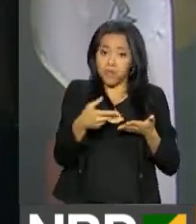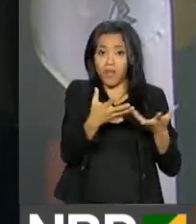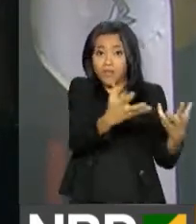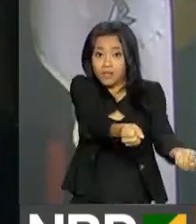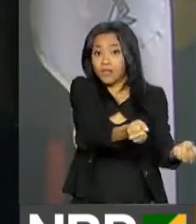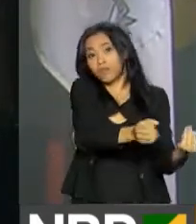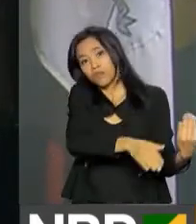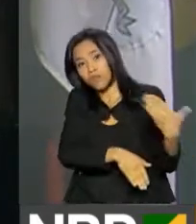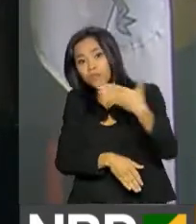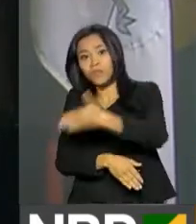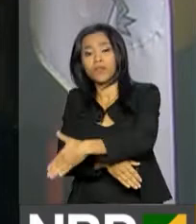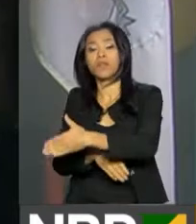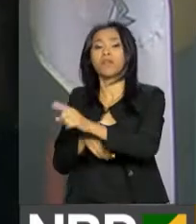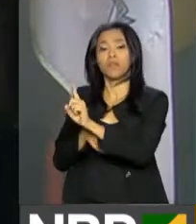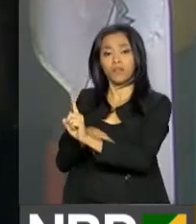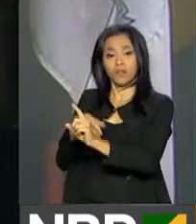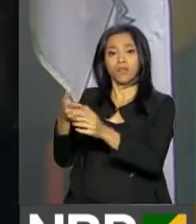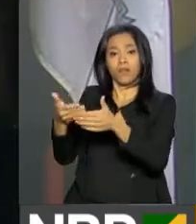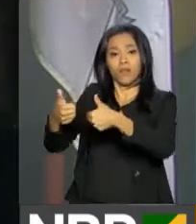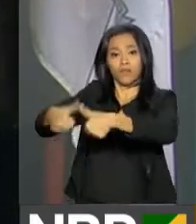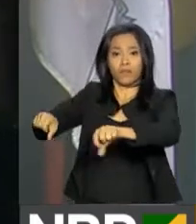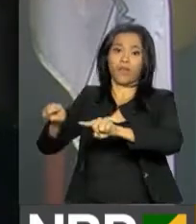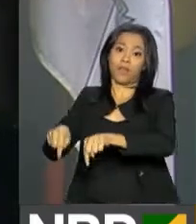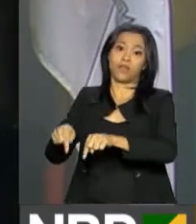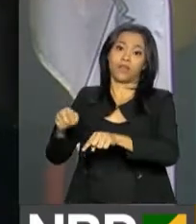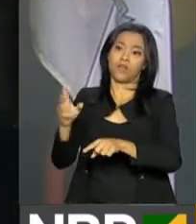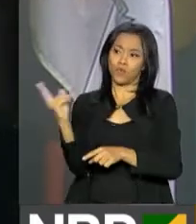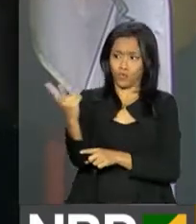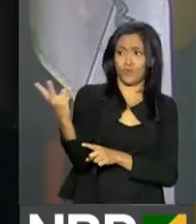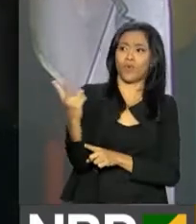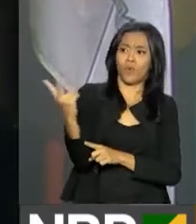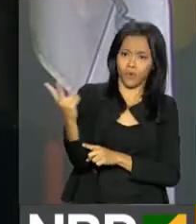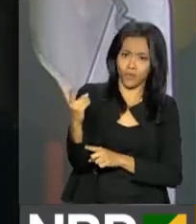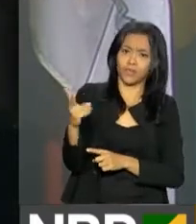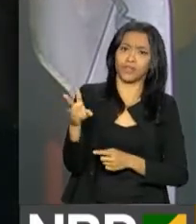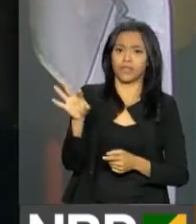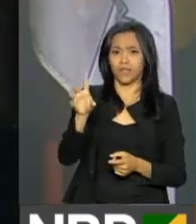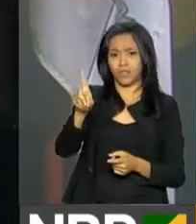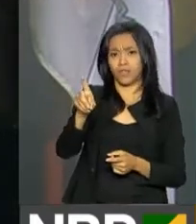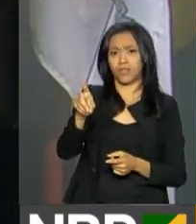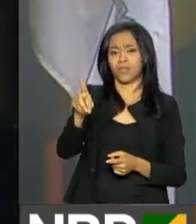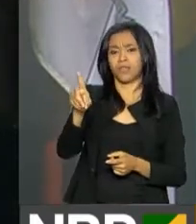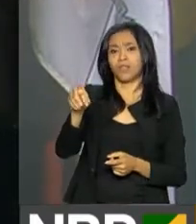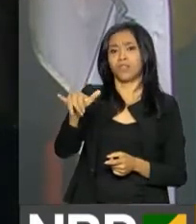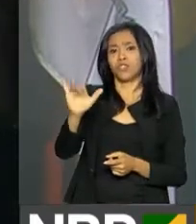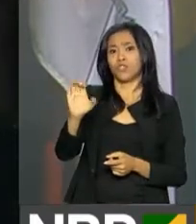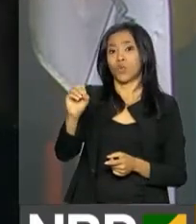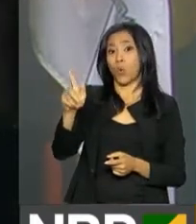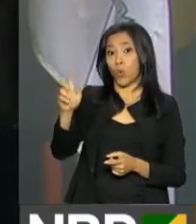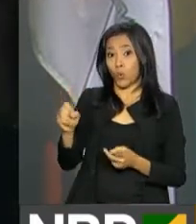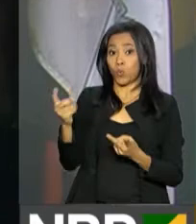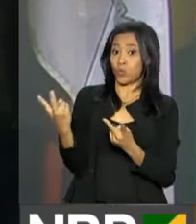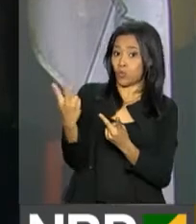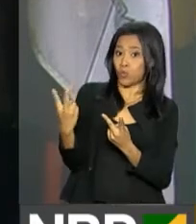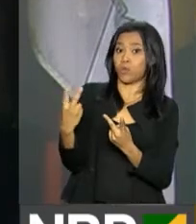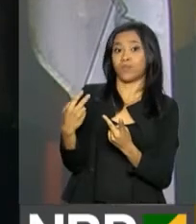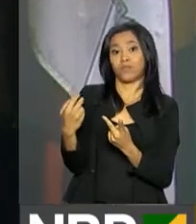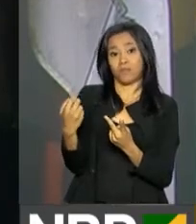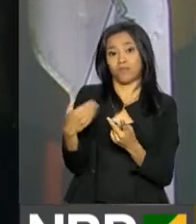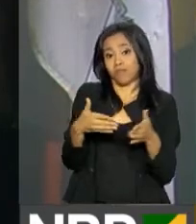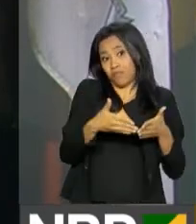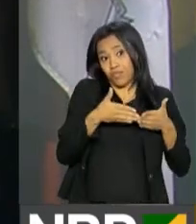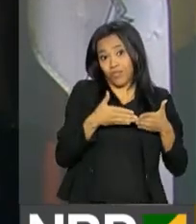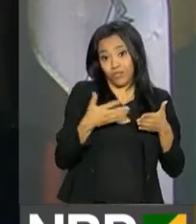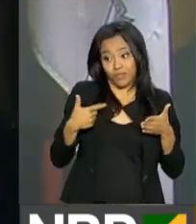ouviu paulo pelas palmas é que você é seu você jogo aliás são as duas se me permite as principais figuras com licença de todos